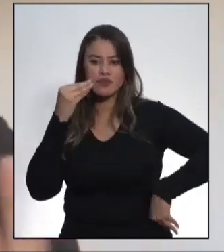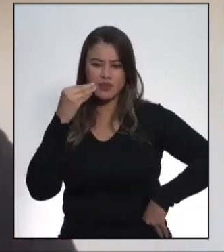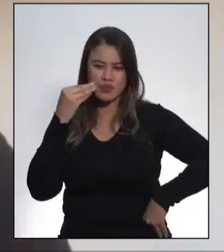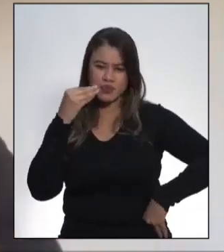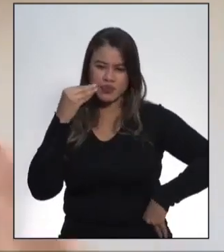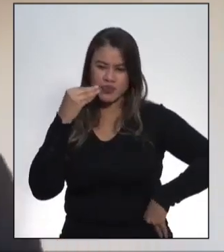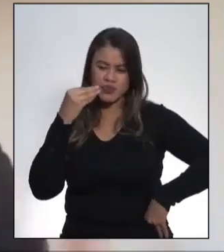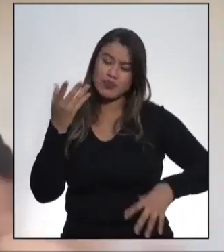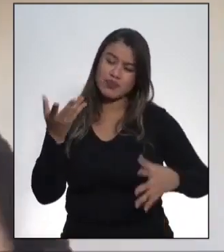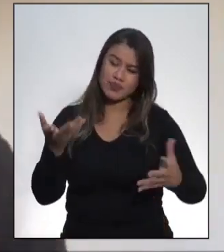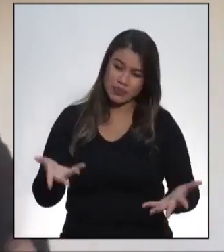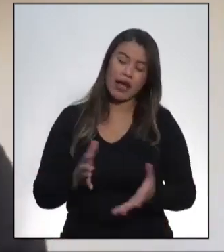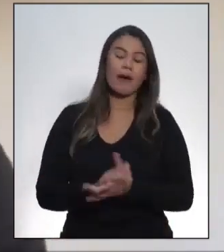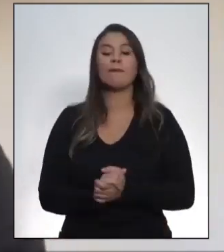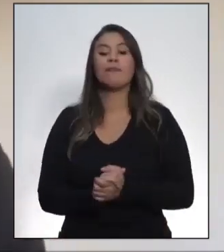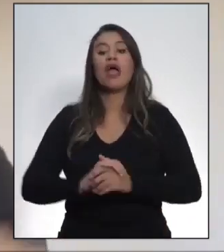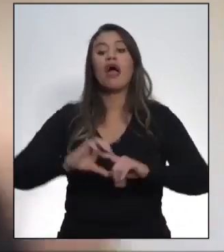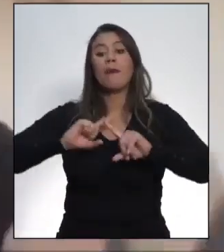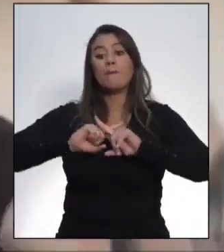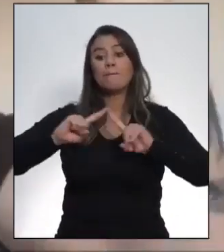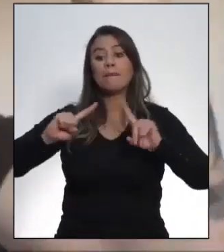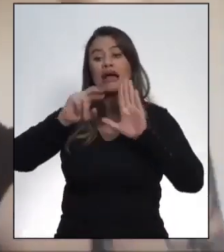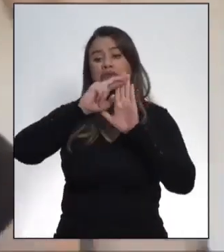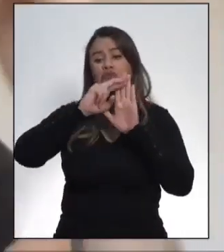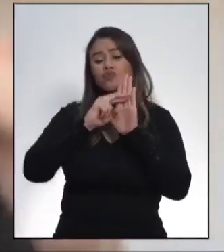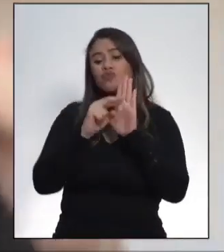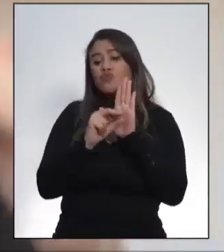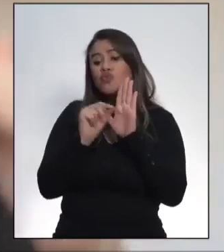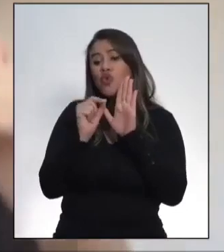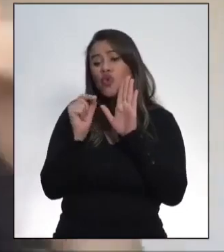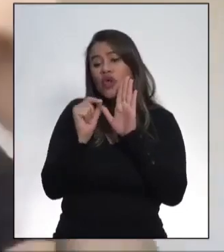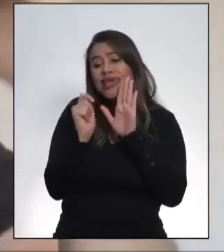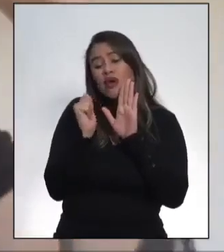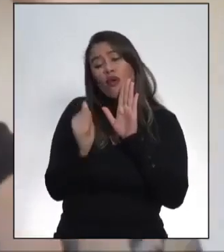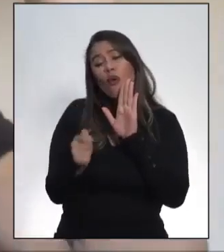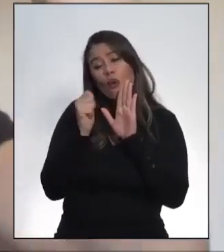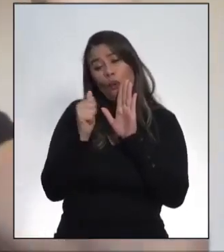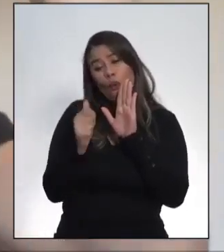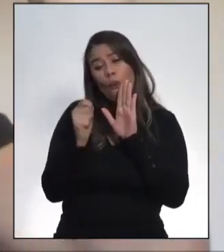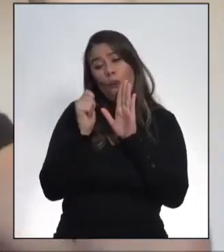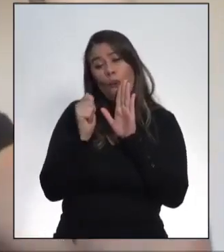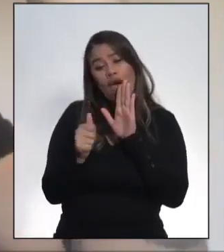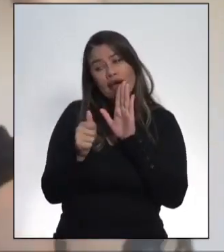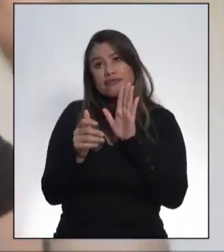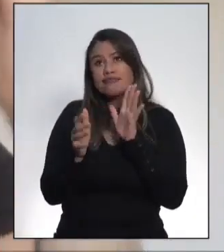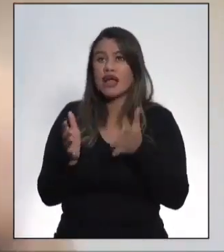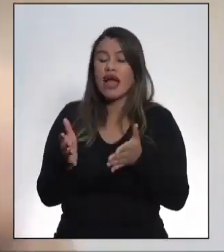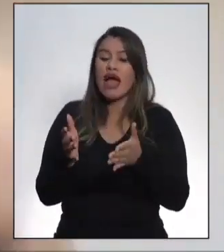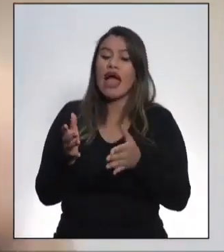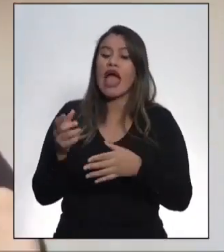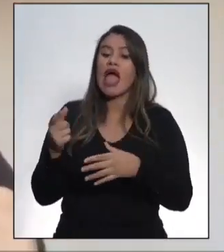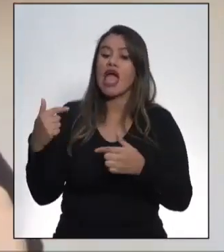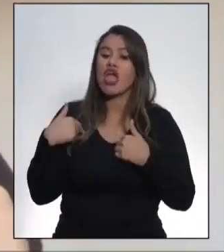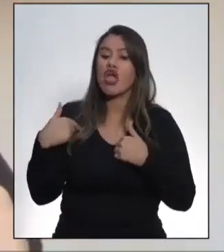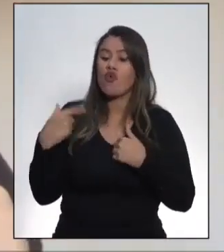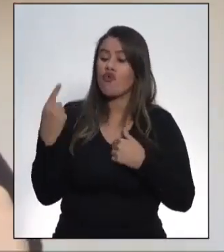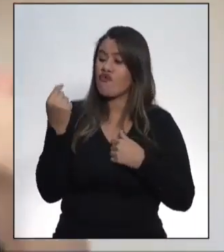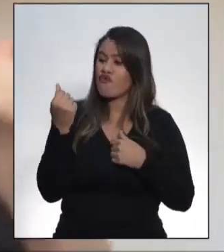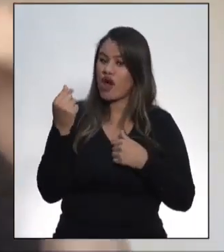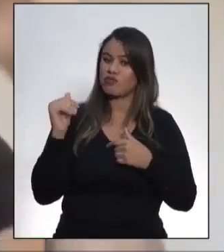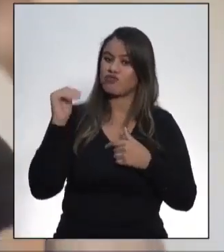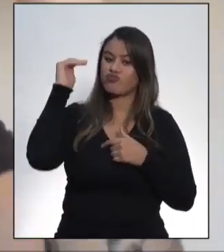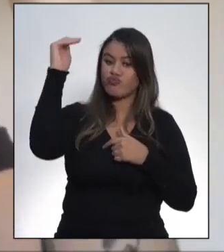como regra quase geral, existe uma relação entre o preço da oferta e a demanda.